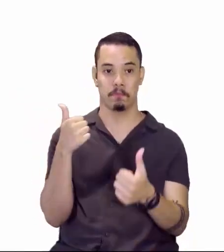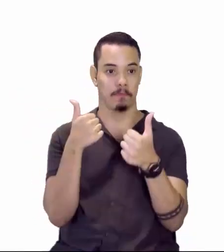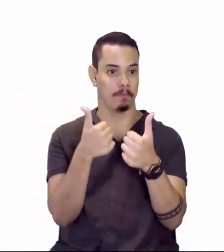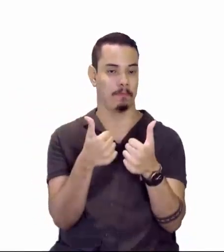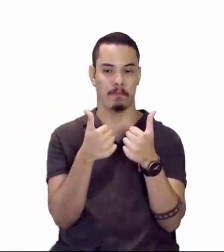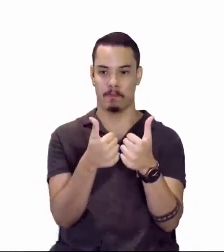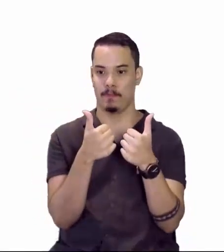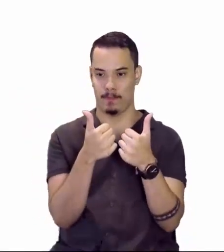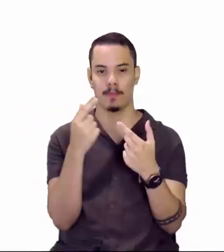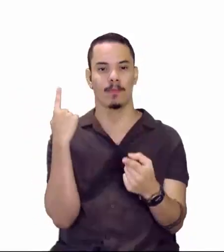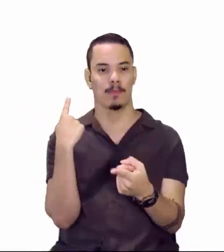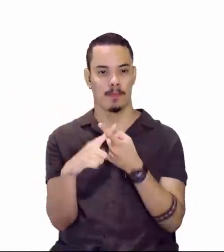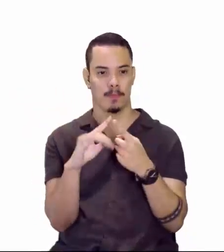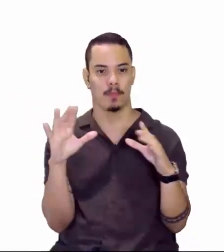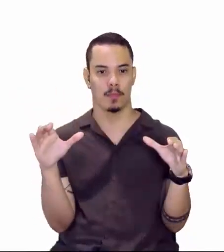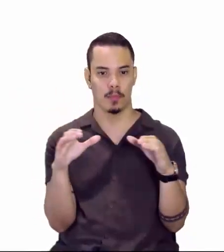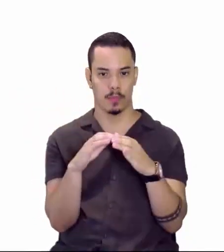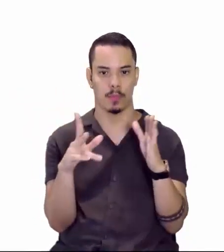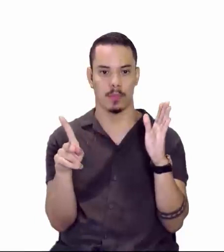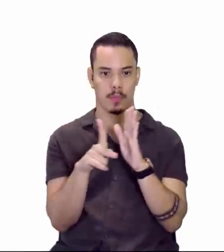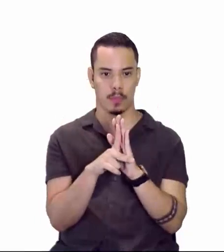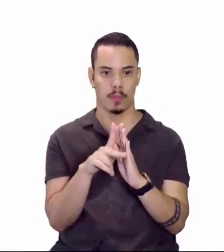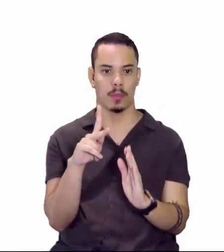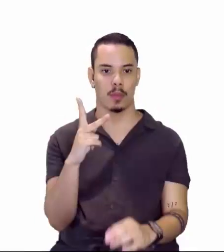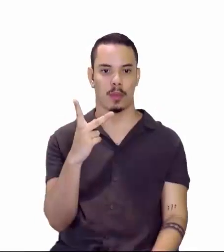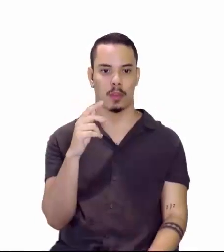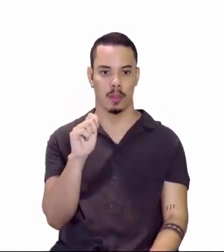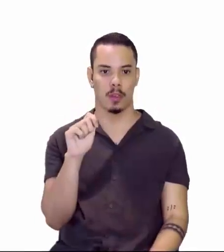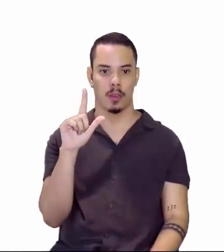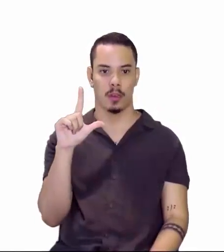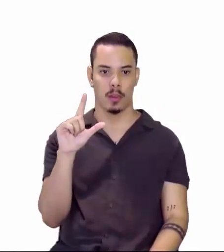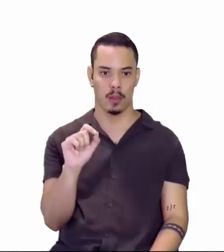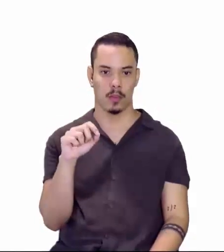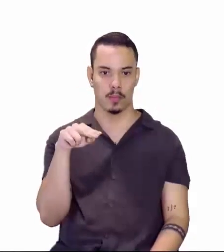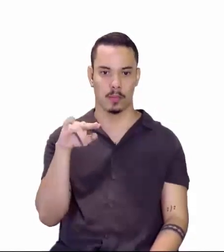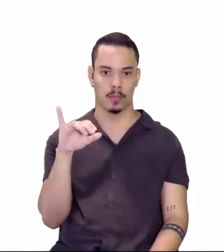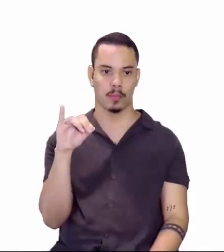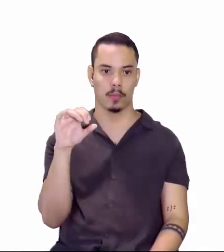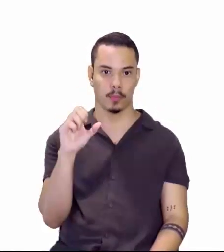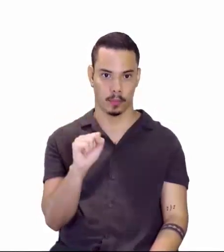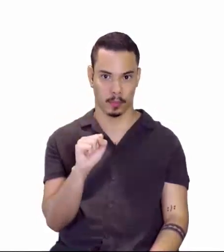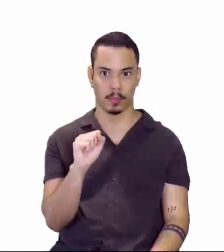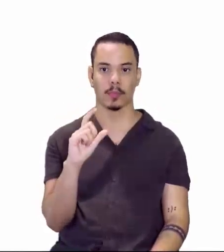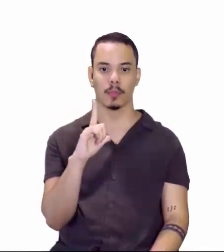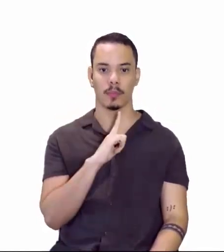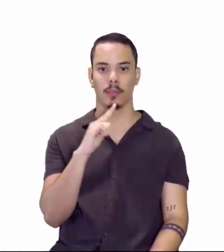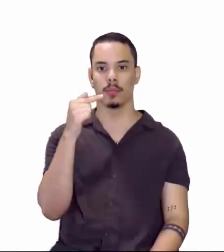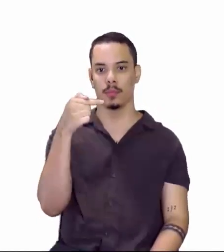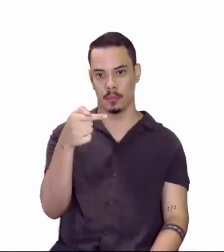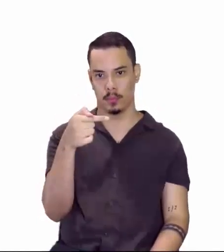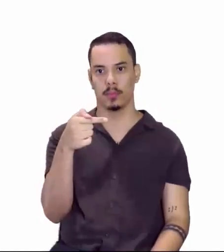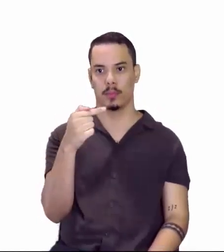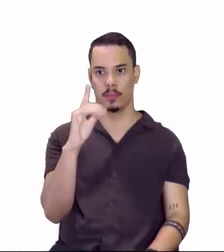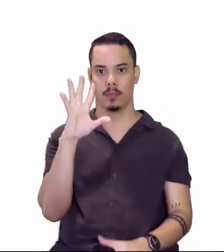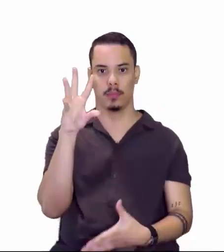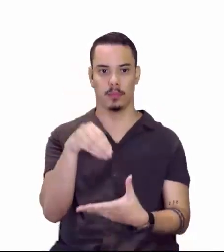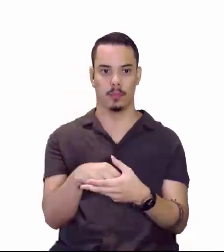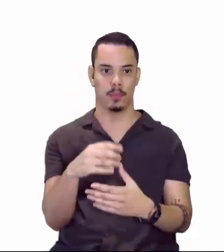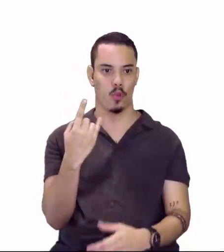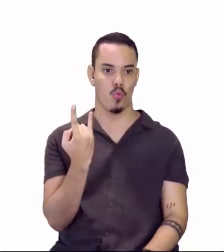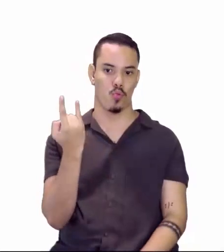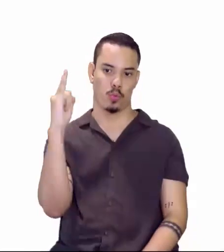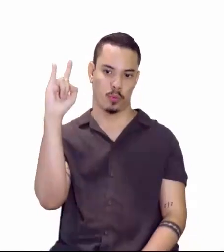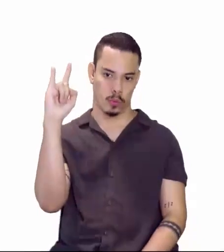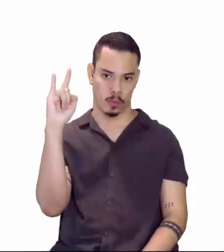fechou, porque ele está na família dos halogênios, quer dizer, halogênios é aquele que tem 7 elétrons na última camada.